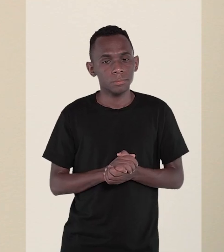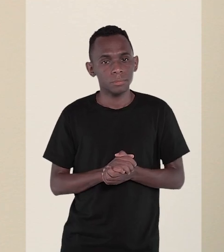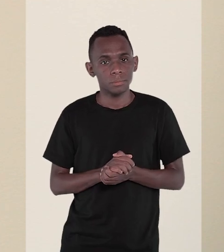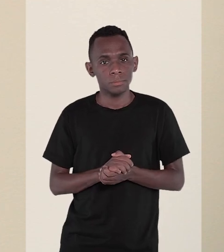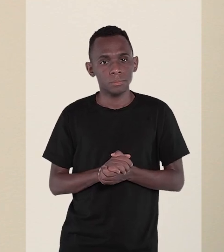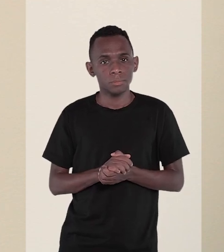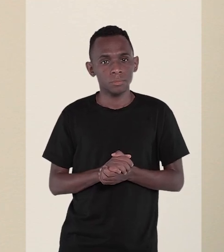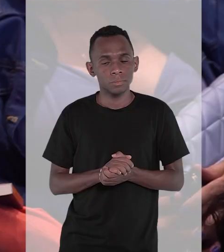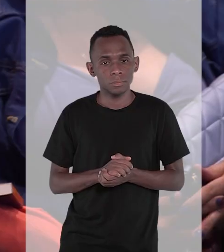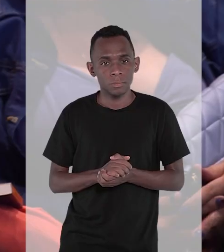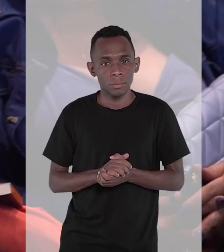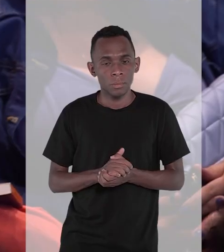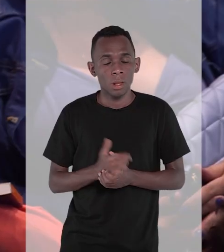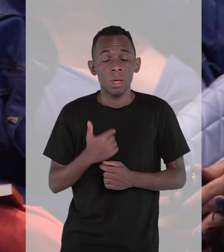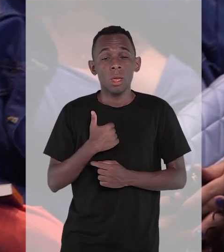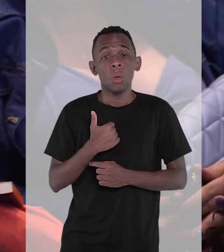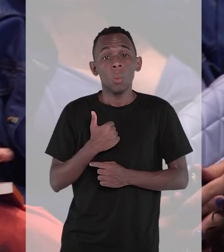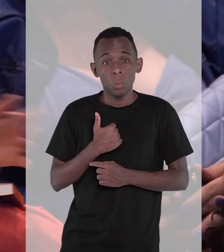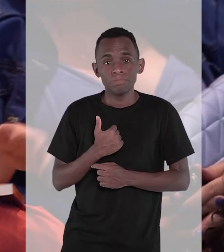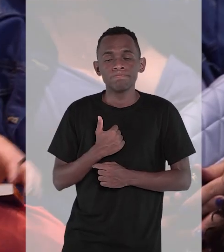aí